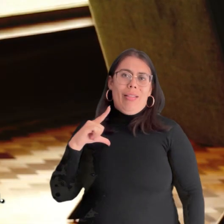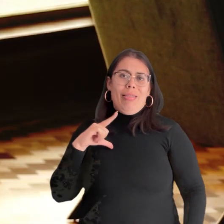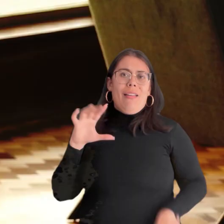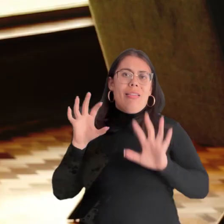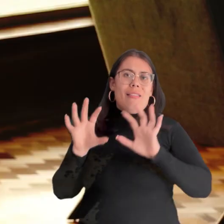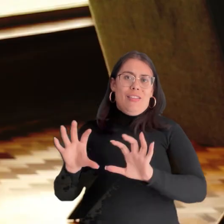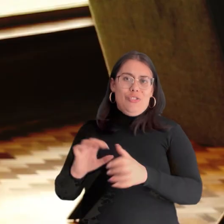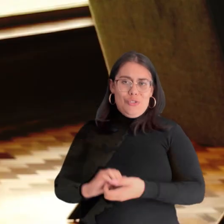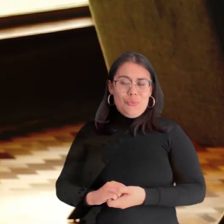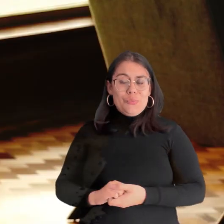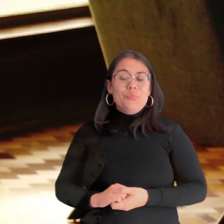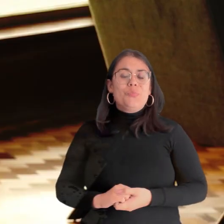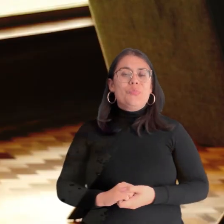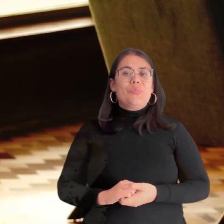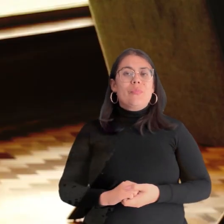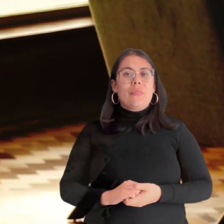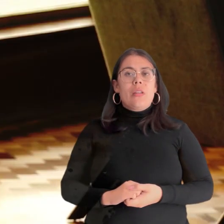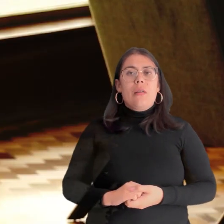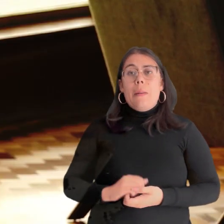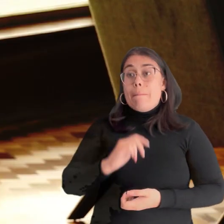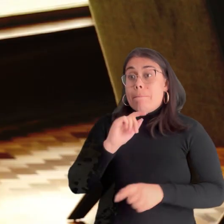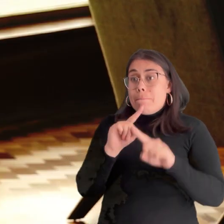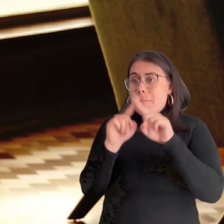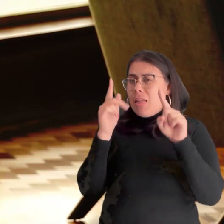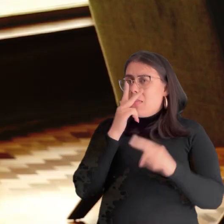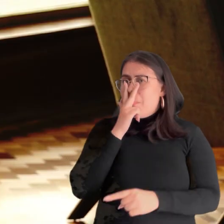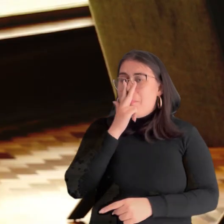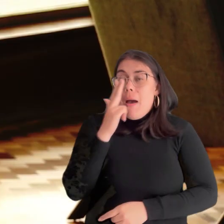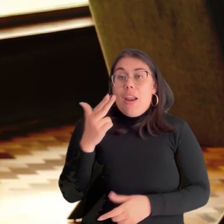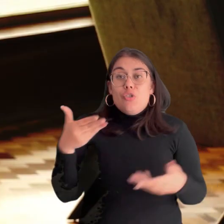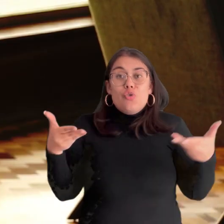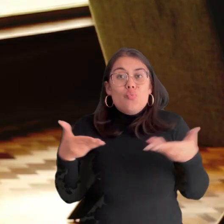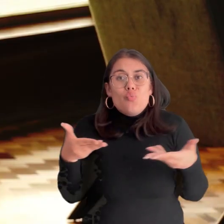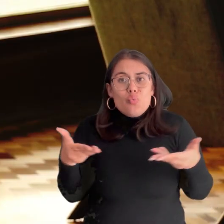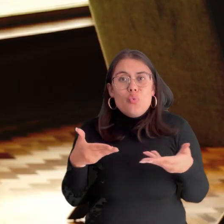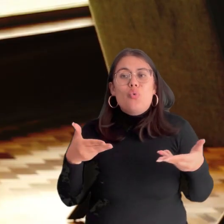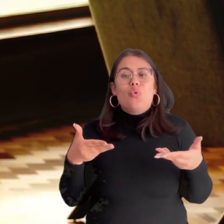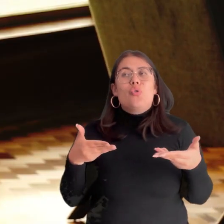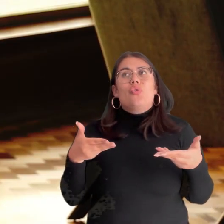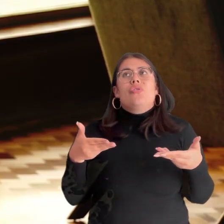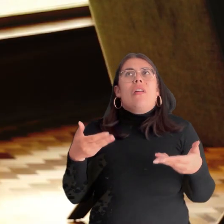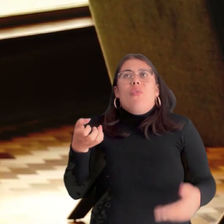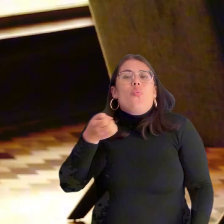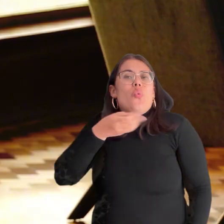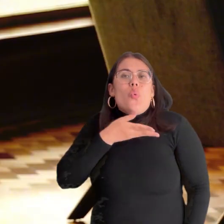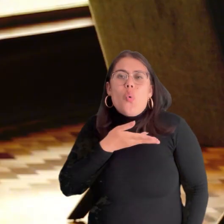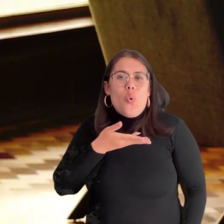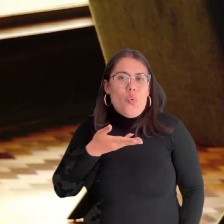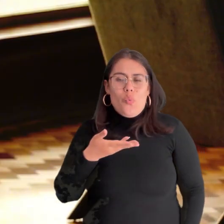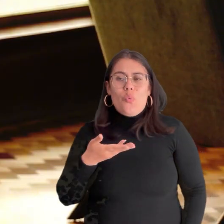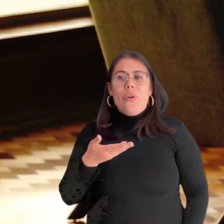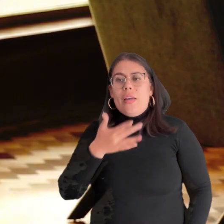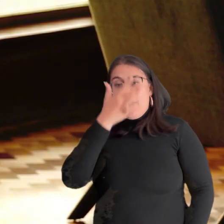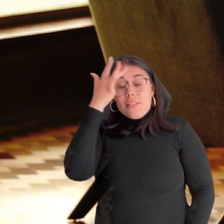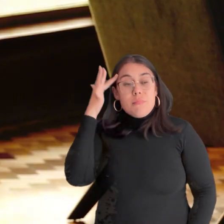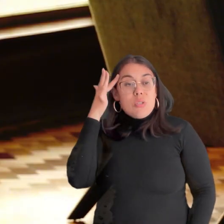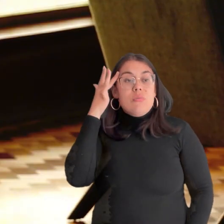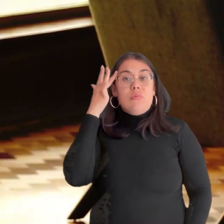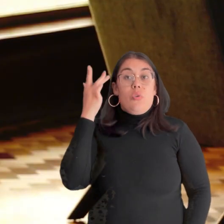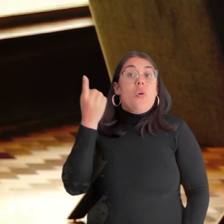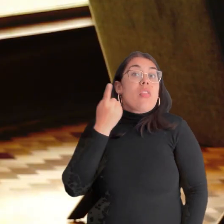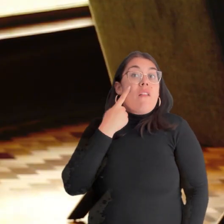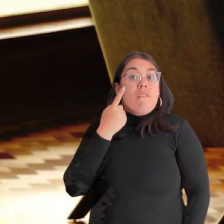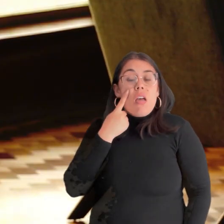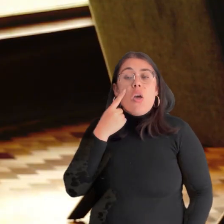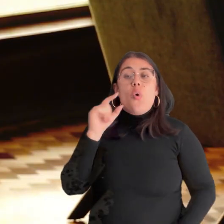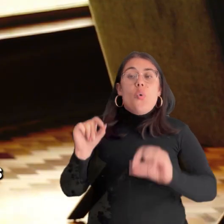dia, ainda hoje em dia no Brasil. A gente vê muitas iniciativas desse tipo, fora do Brasil, na Europa, nos Estados